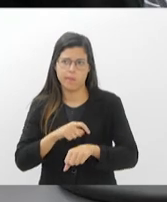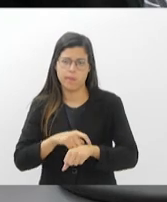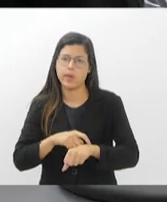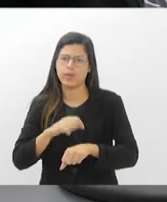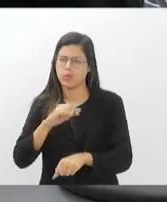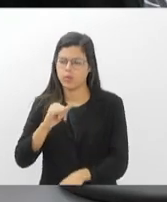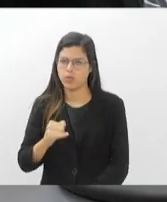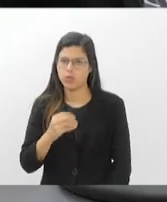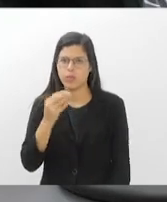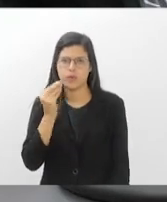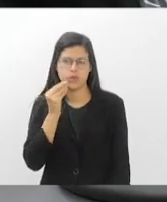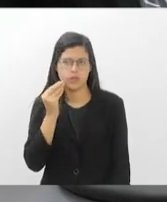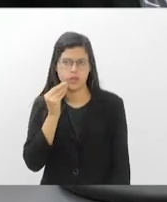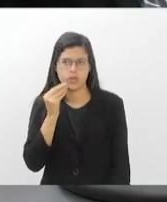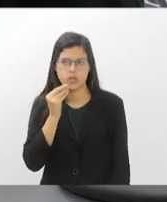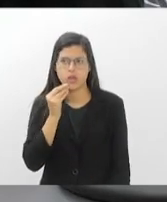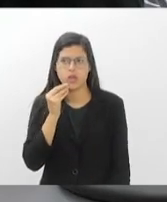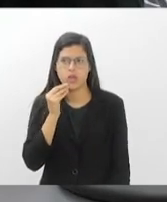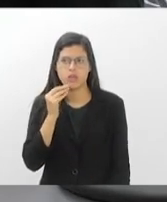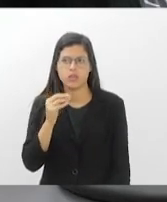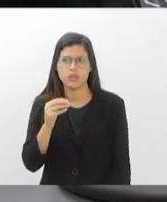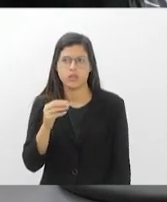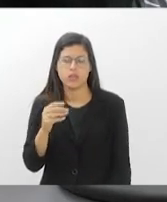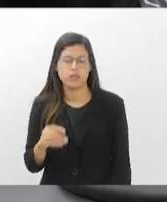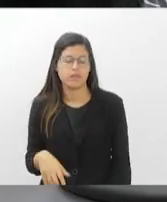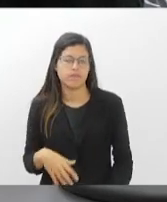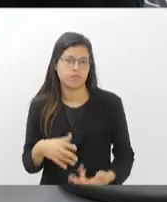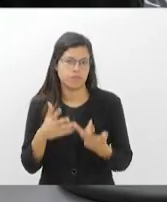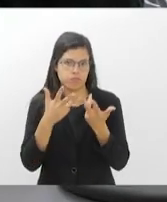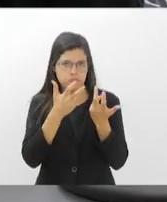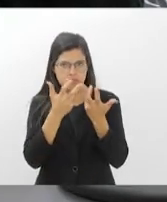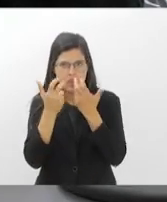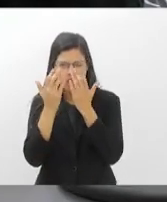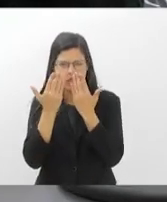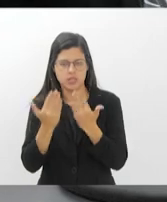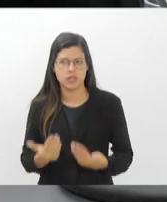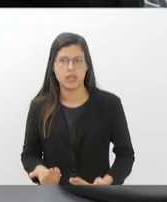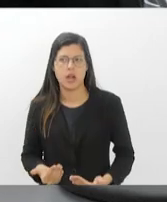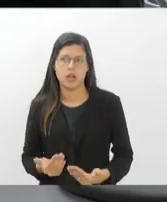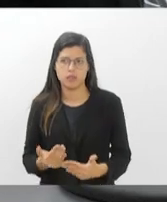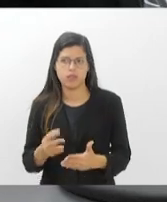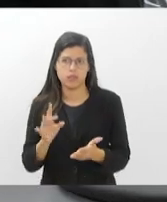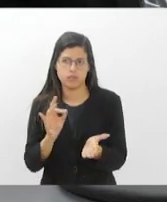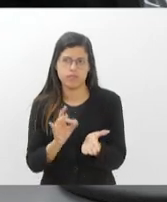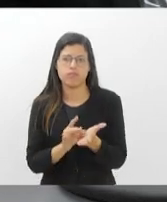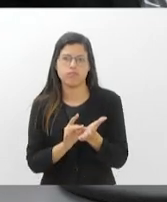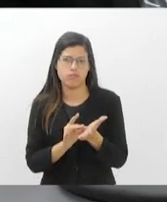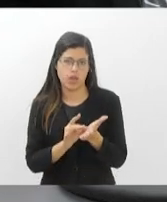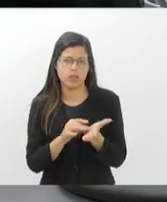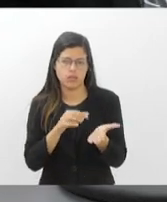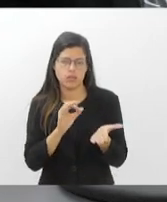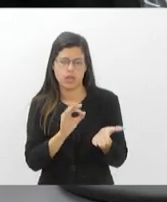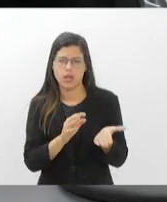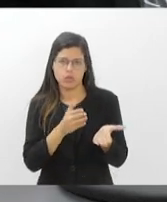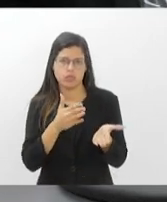Vossas Excelências, tentar observar esse aspecto bem levantado pelo deputado Luiz Paulo, de fato cria a despesa, tentar entender se